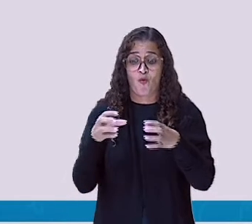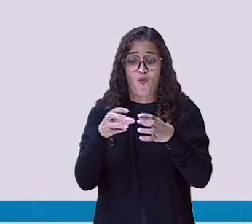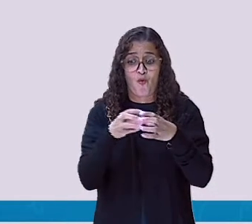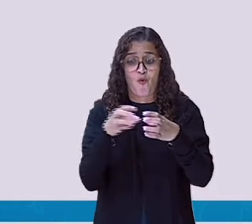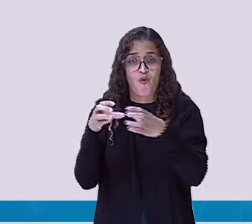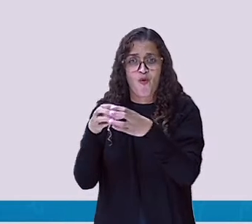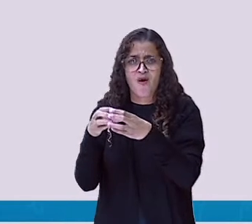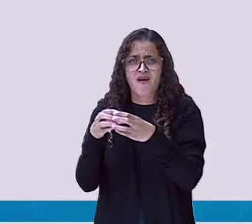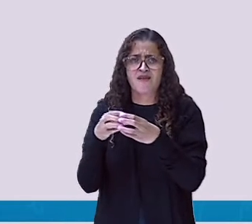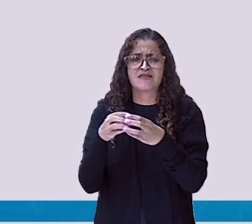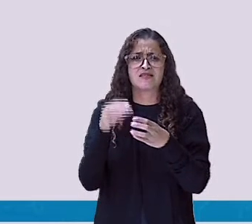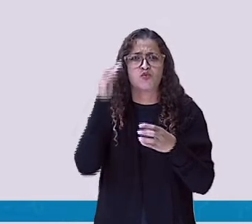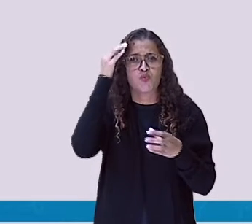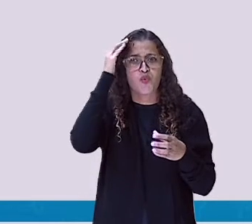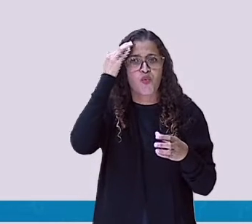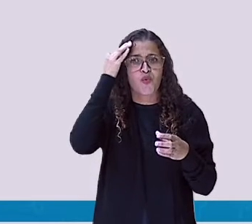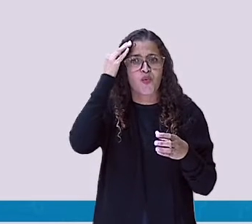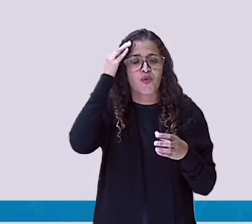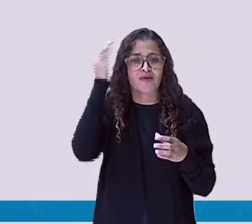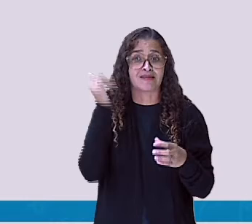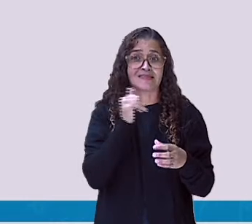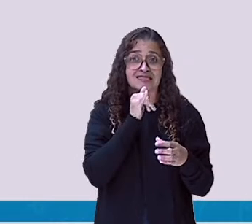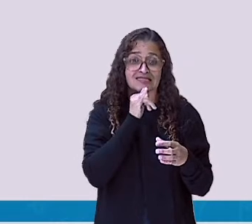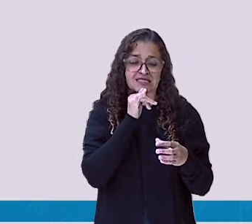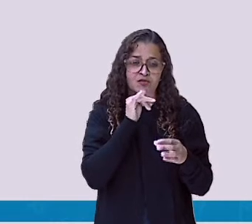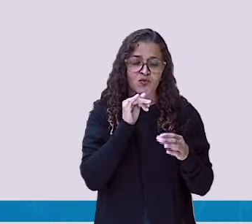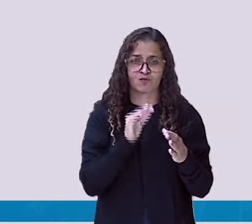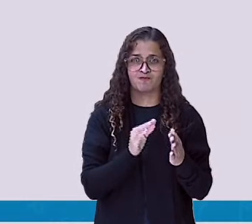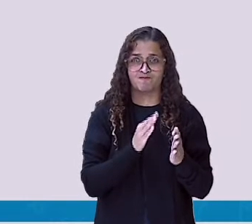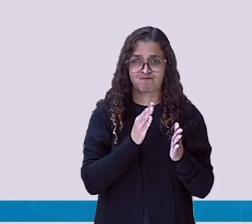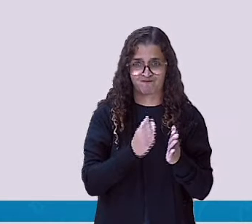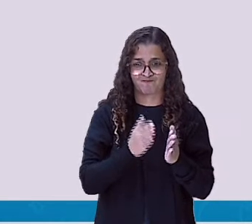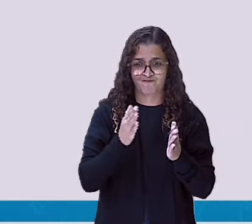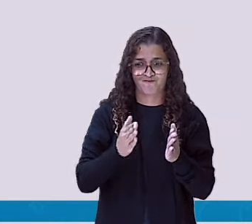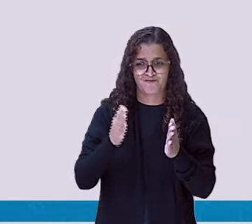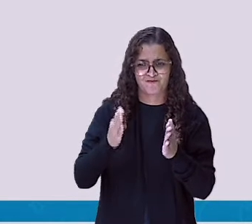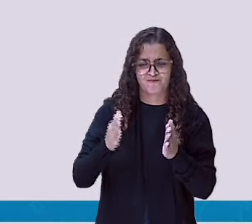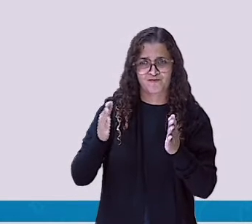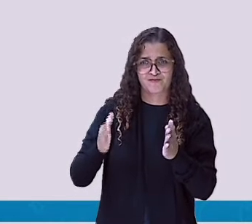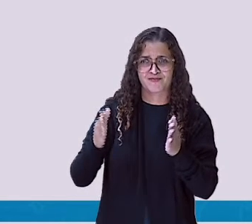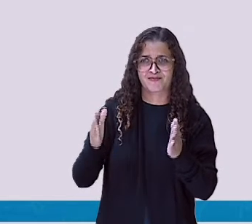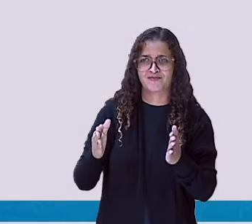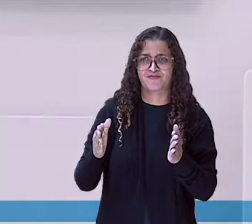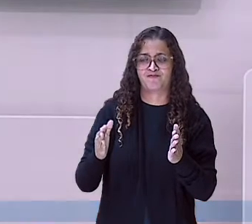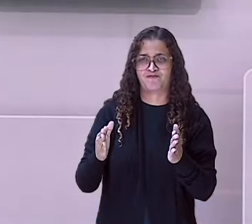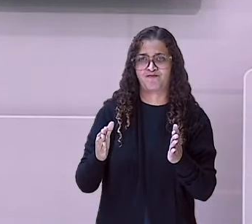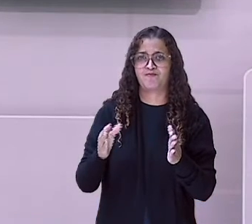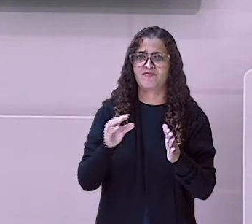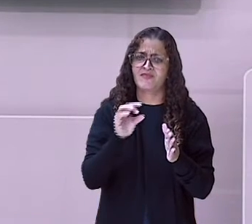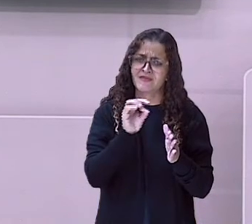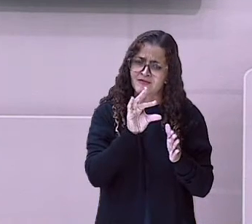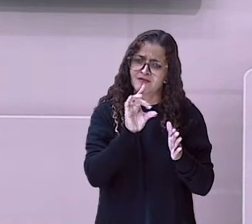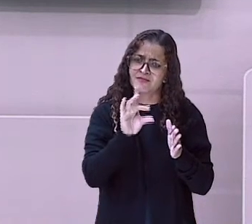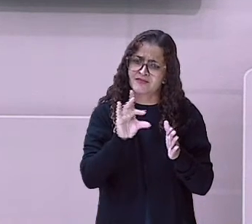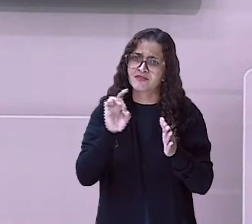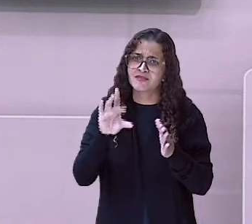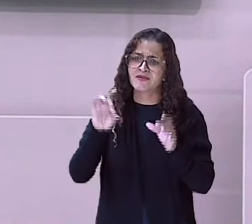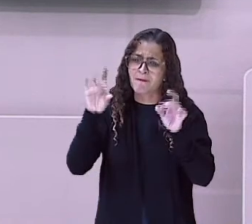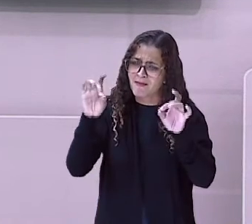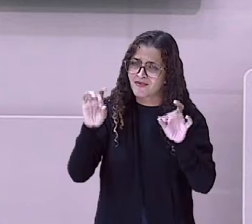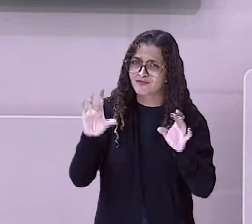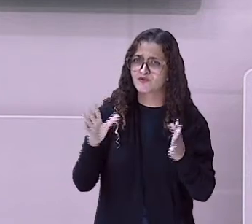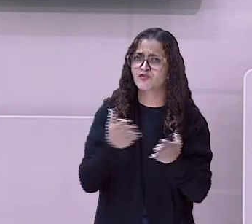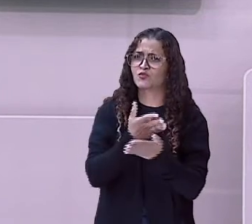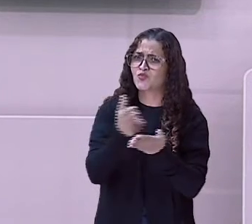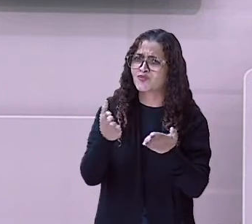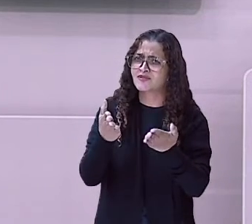vai ser explicado tintim por tintim, passo a passo daquilo que foi feito agora, para que você consiga fazer na sua